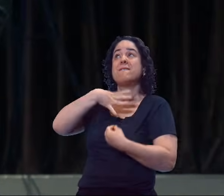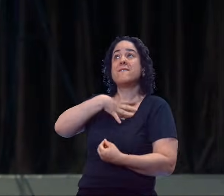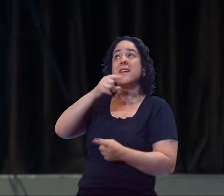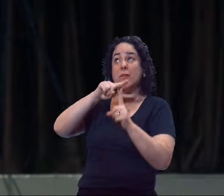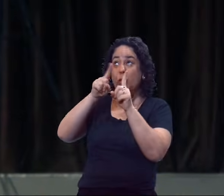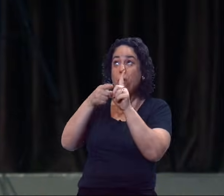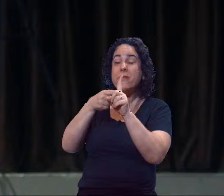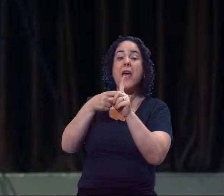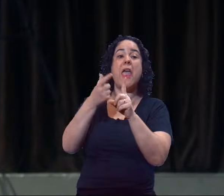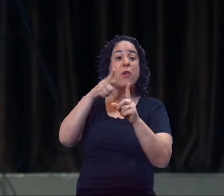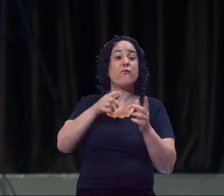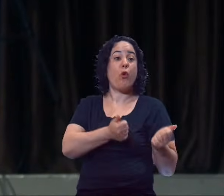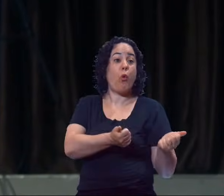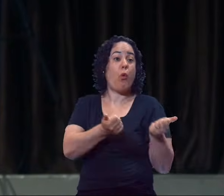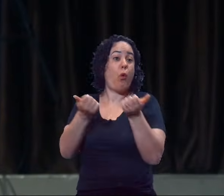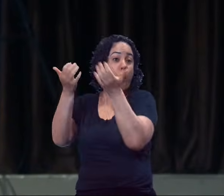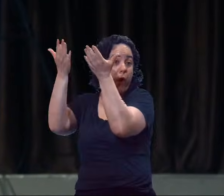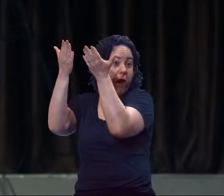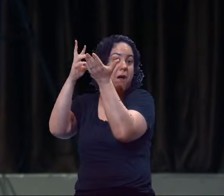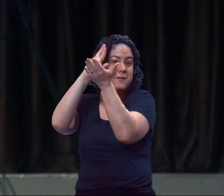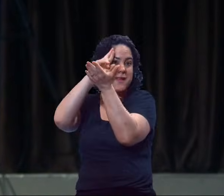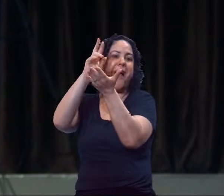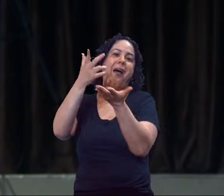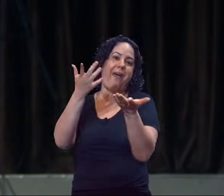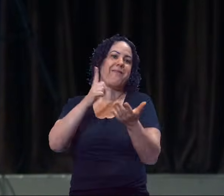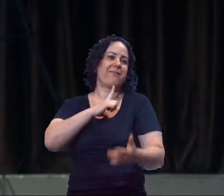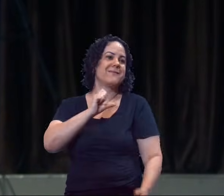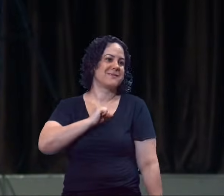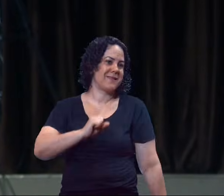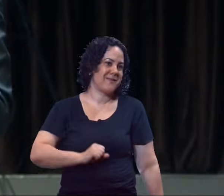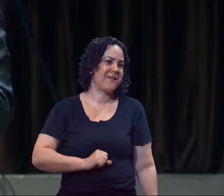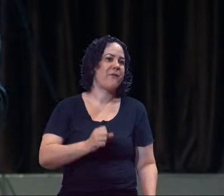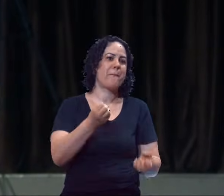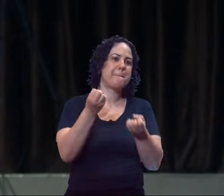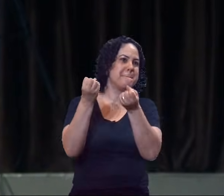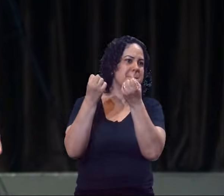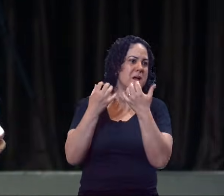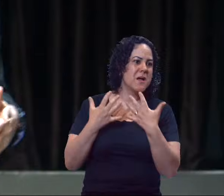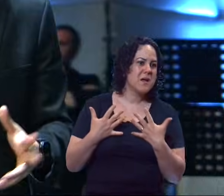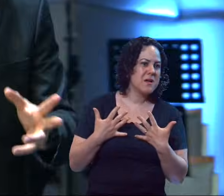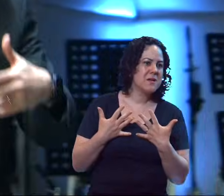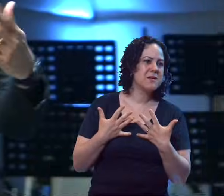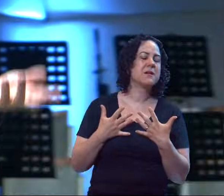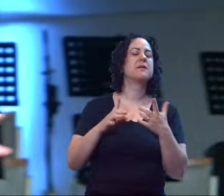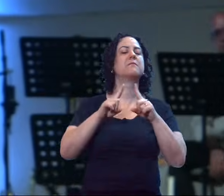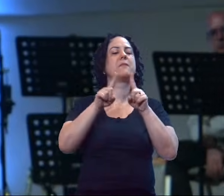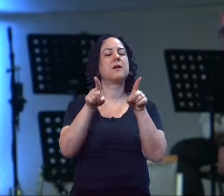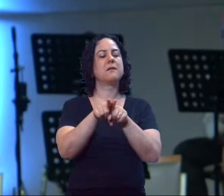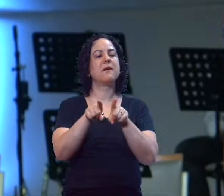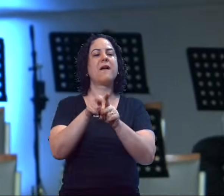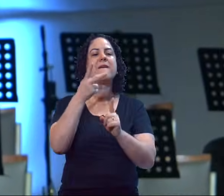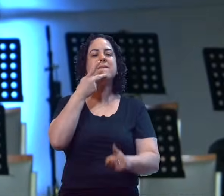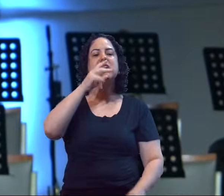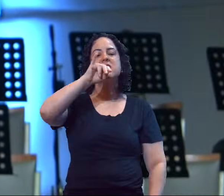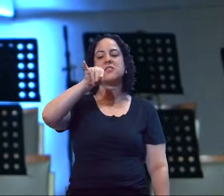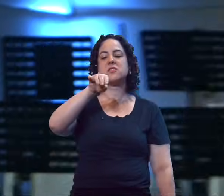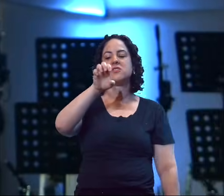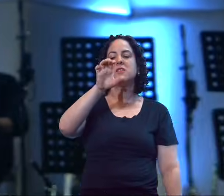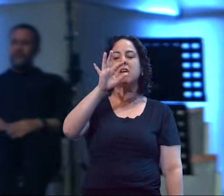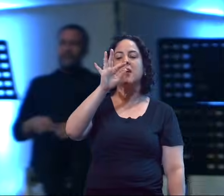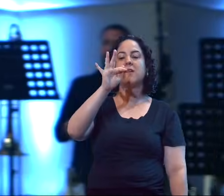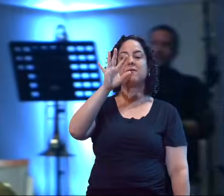consagrá-lo ao Senhor. E aí vem Samuel, que é uma bênção. Agora, a Bíblia também fala de Jefté, que faz um